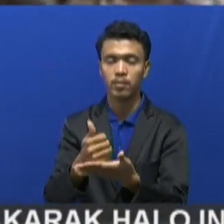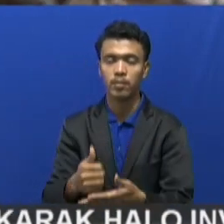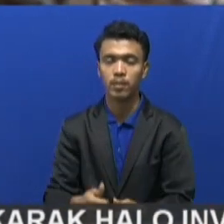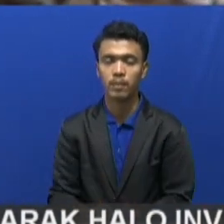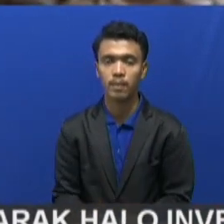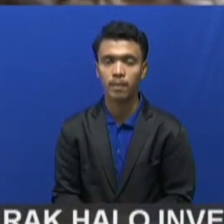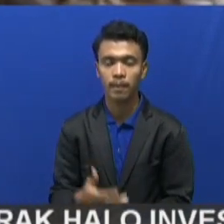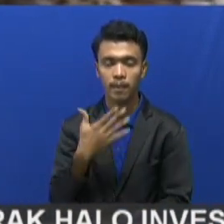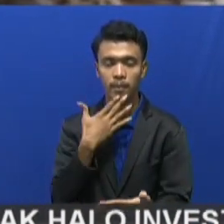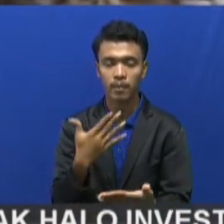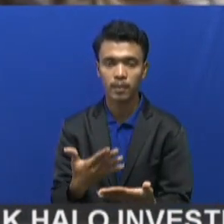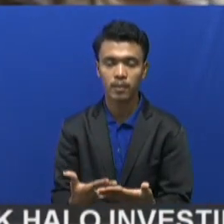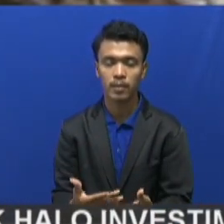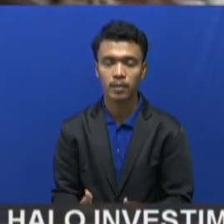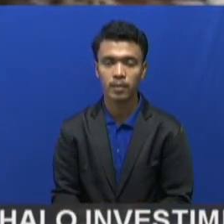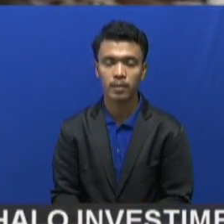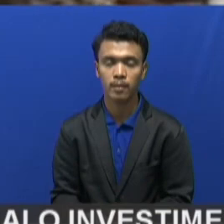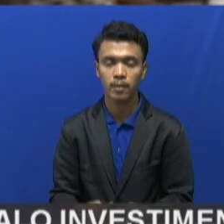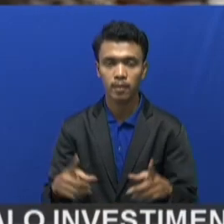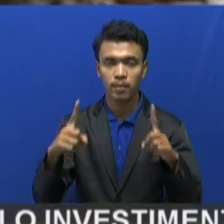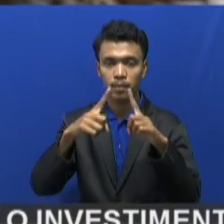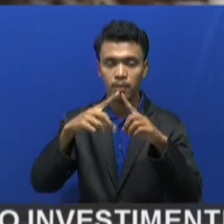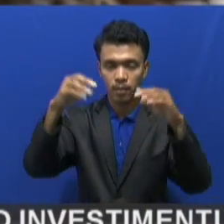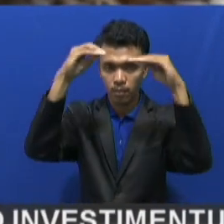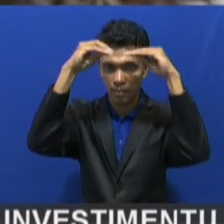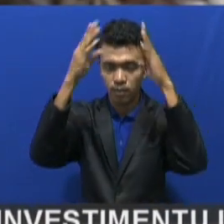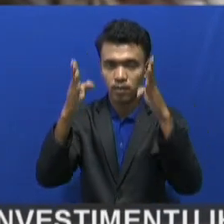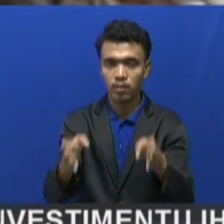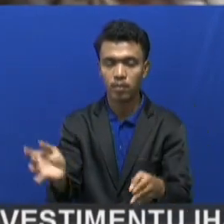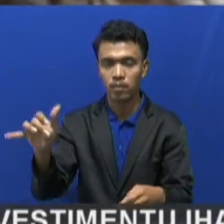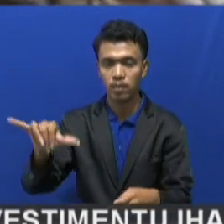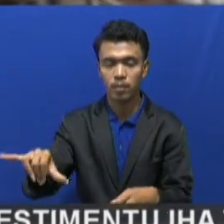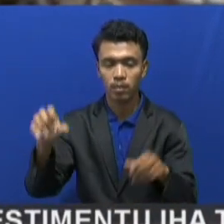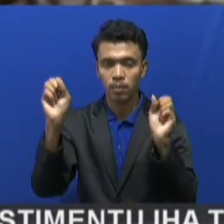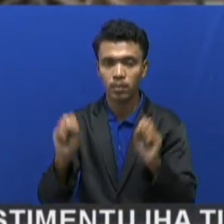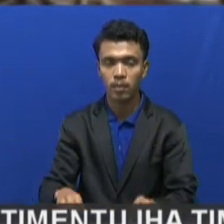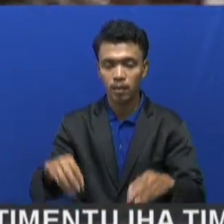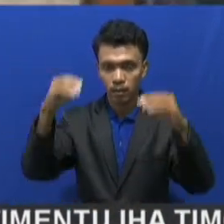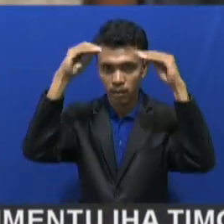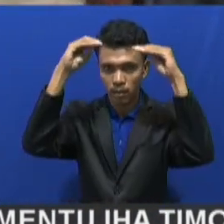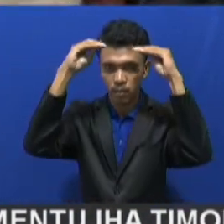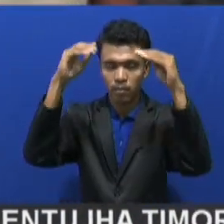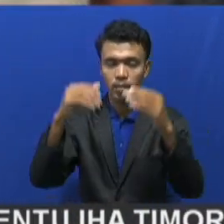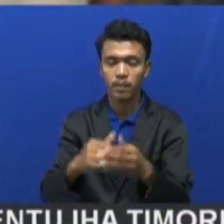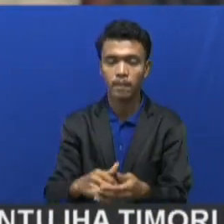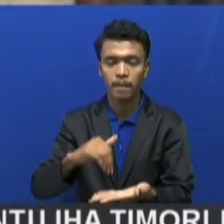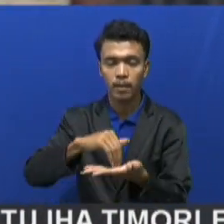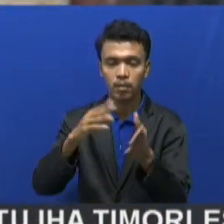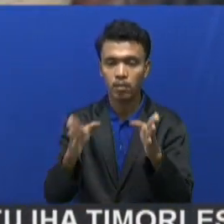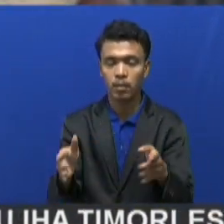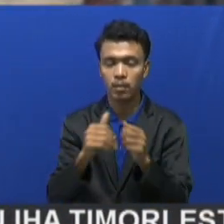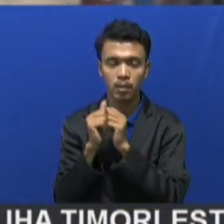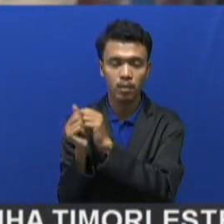facilidades é bem básicas para professores e para ir depois bele hanori tenuancero. Estudante e escola refere a muito clima